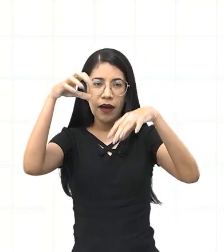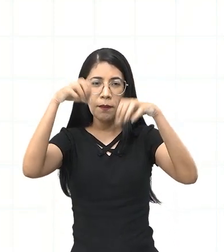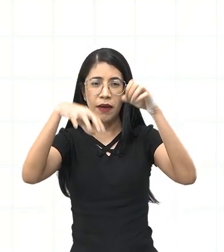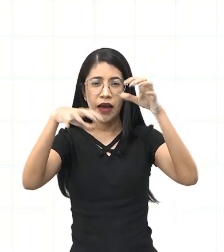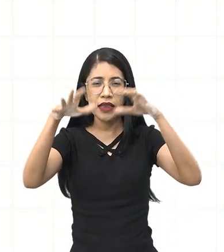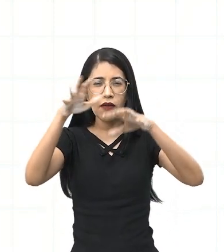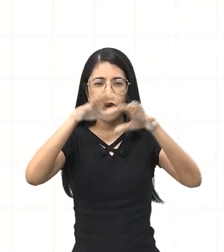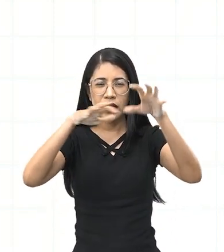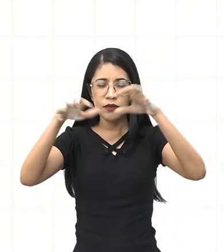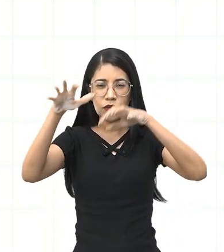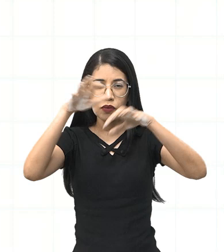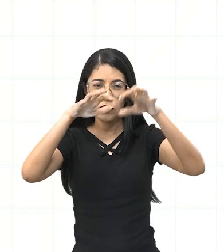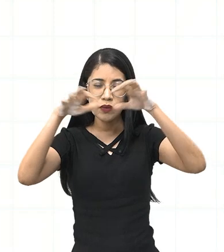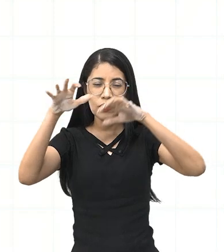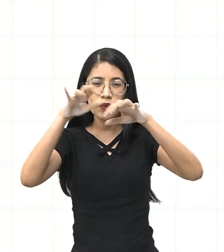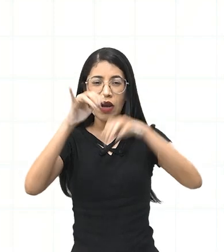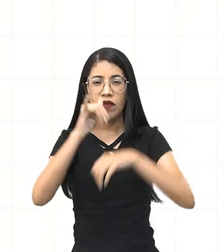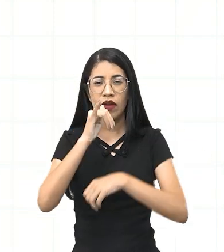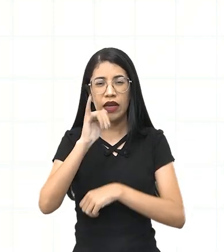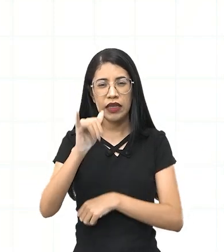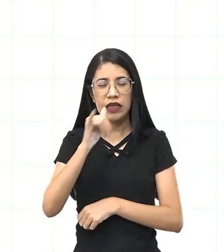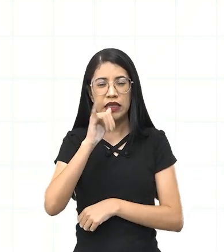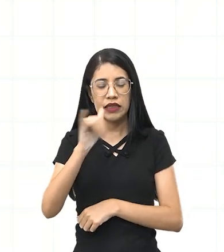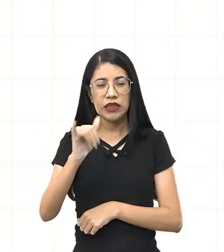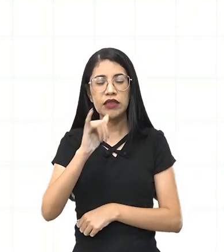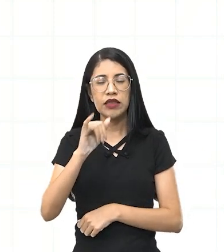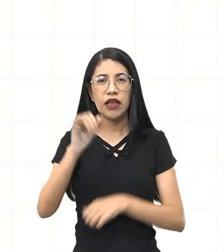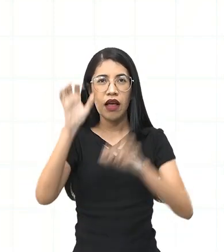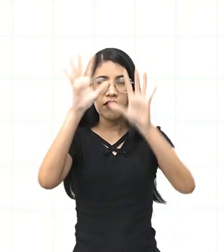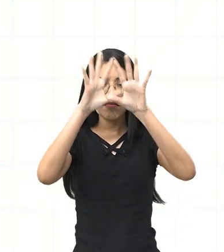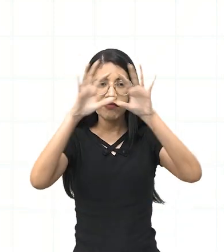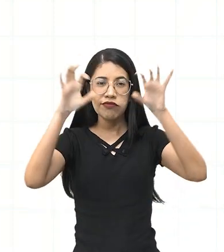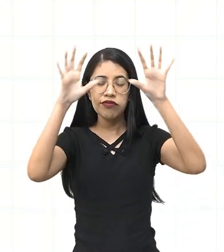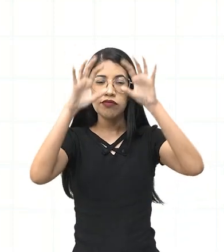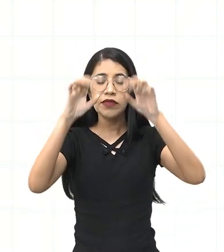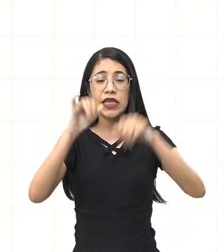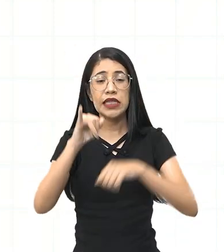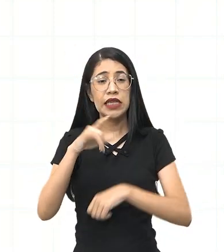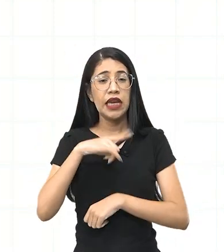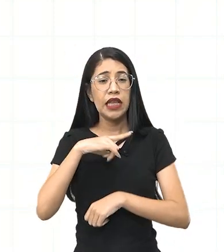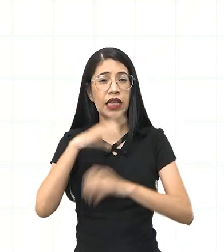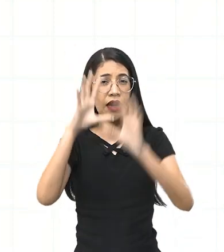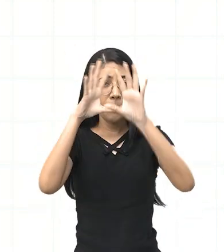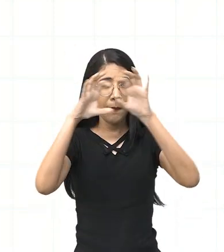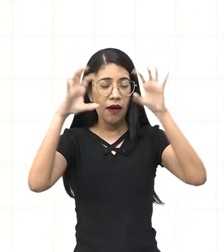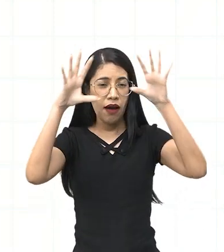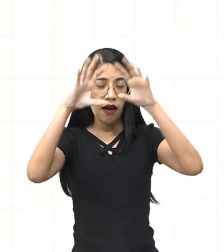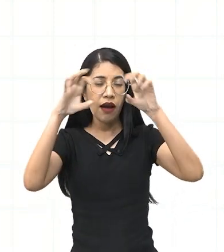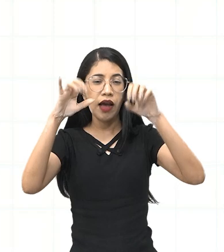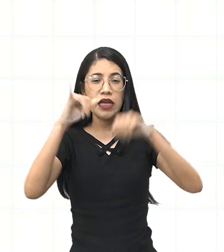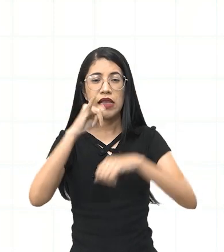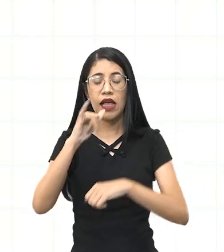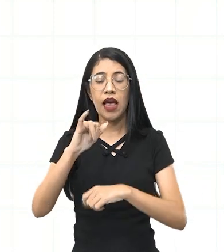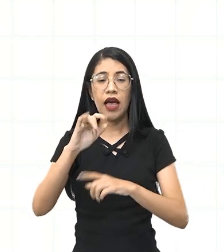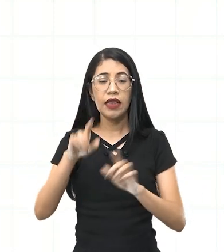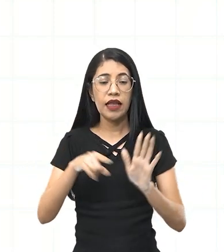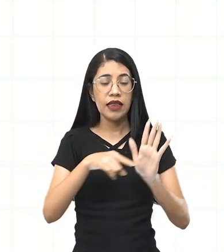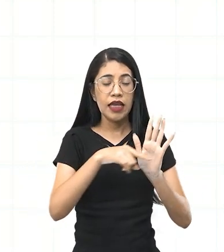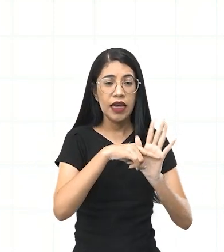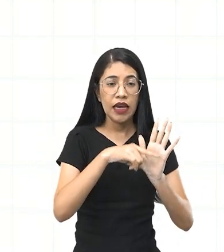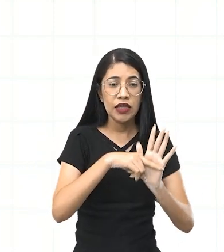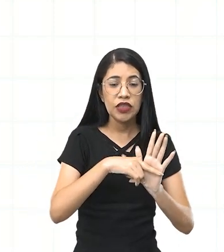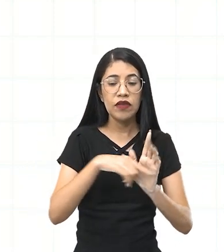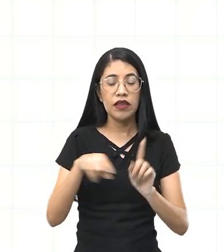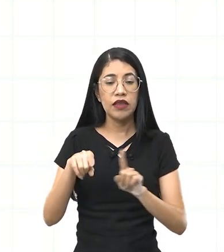cria partículas de eletricidade na nuvem. Se uma nuvem com muitas partículas elétricas negativas encontra outra